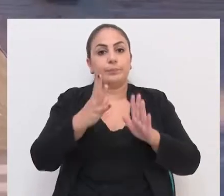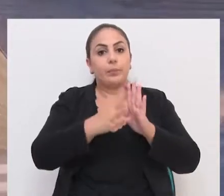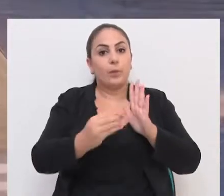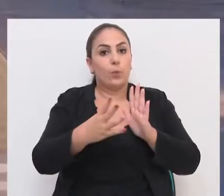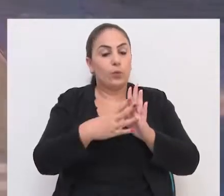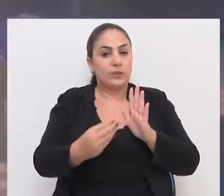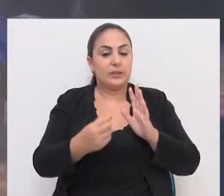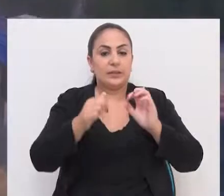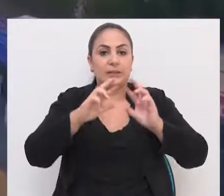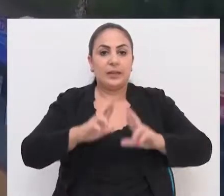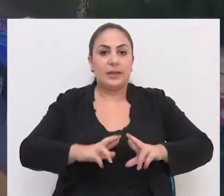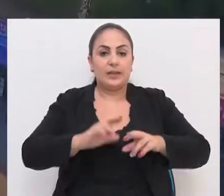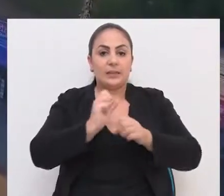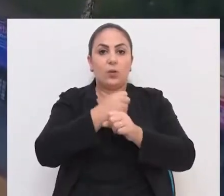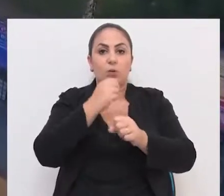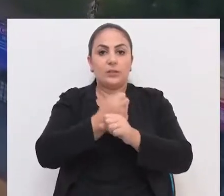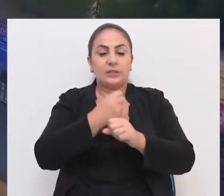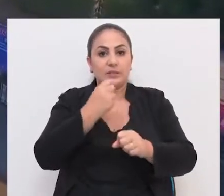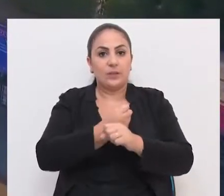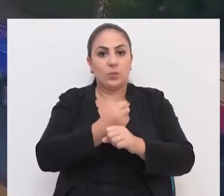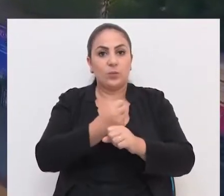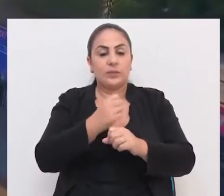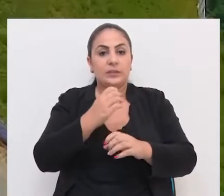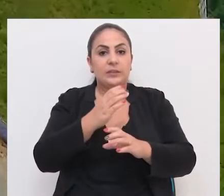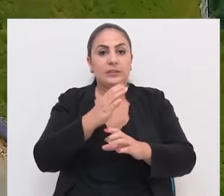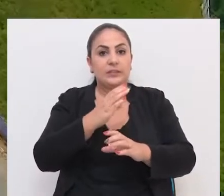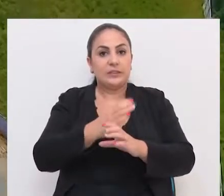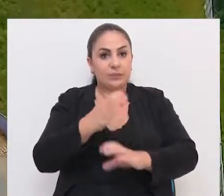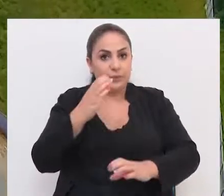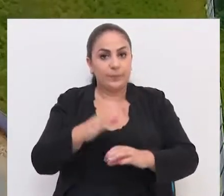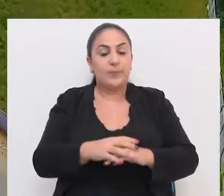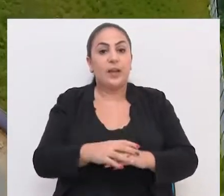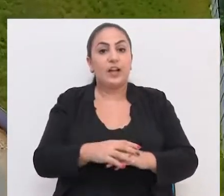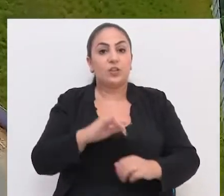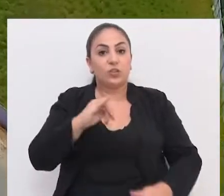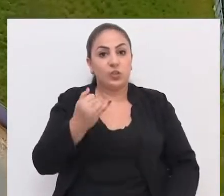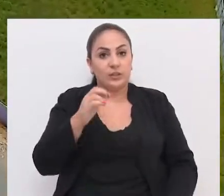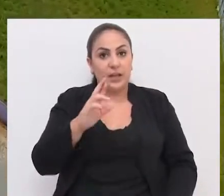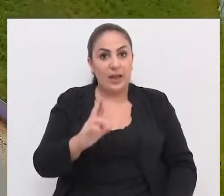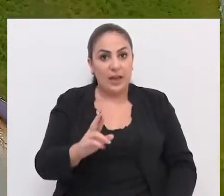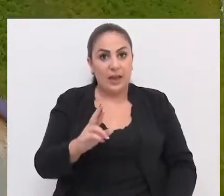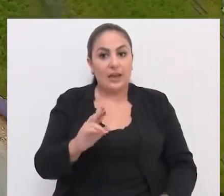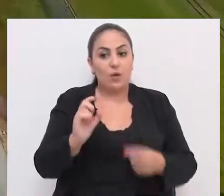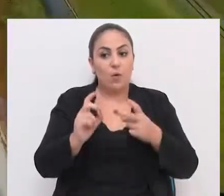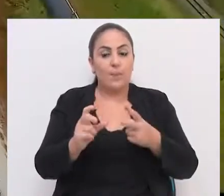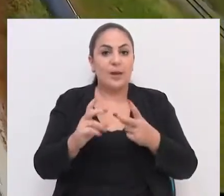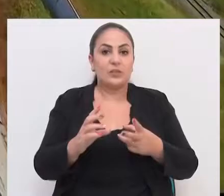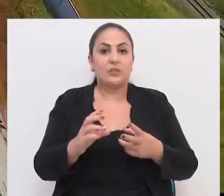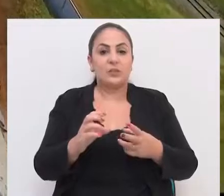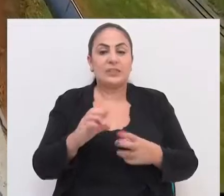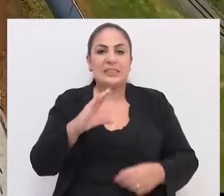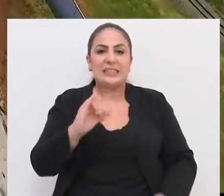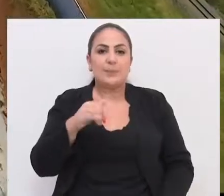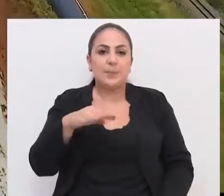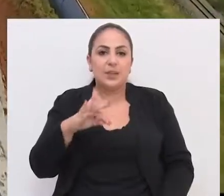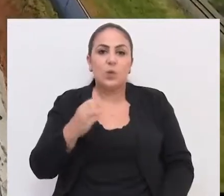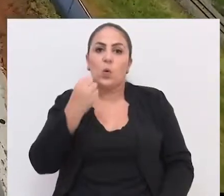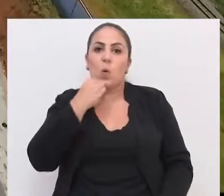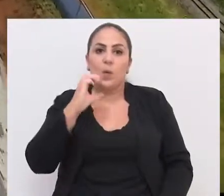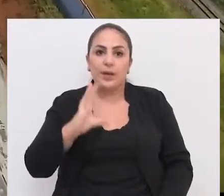ser referência no segmento da construção civil, a JR Comércio de Cimento e Concreto foi fundada em